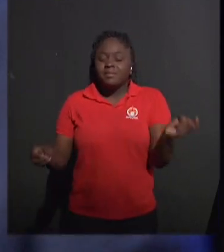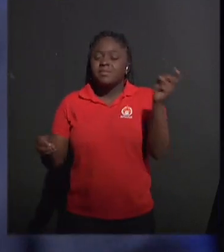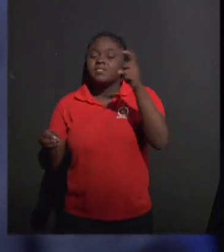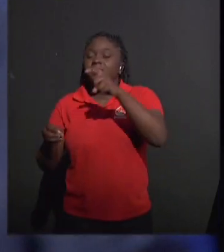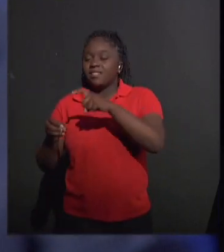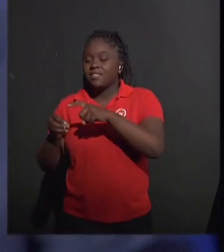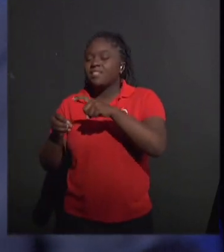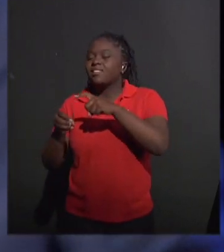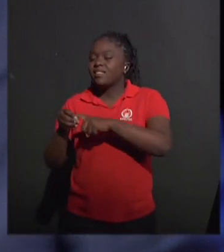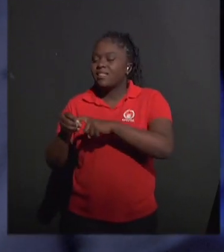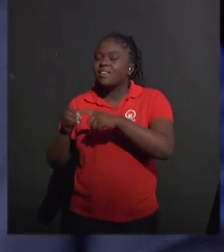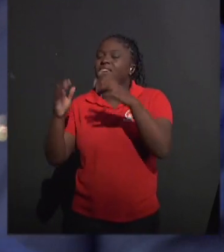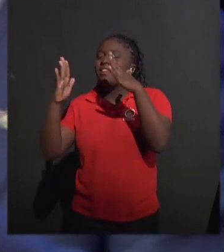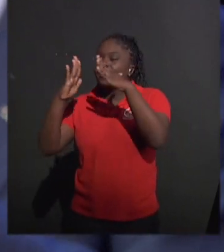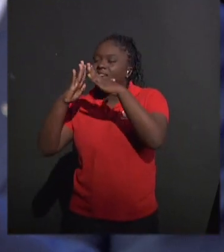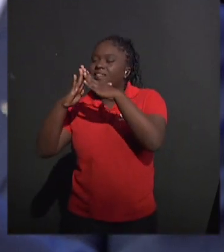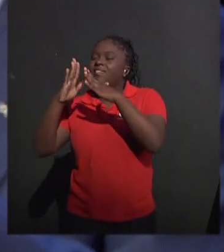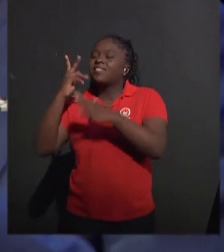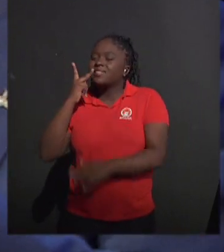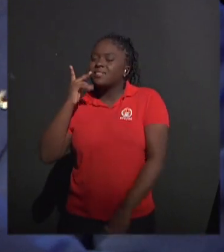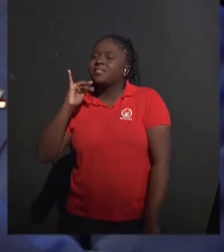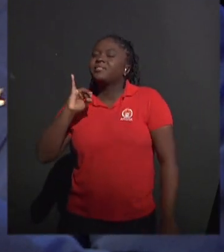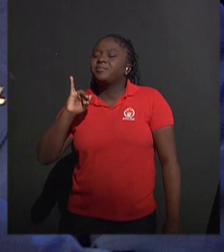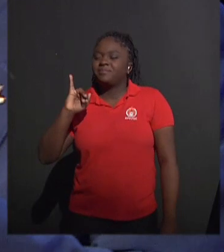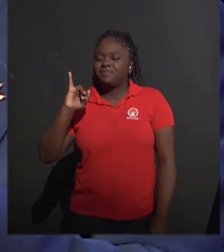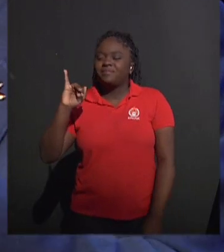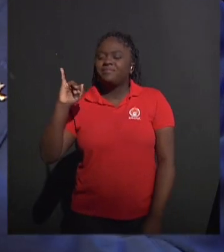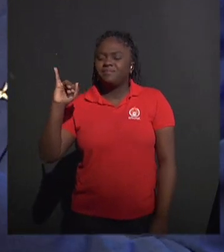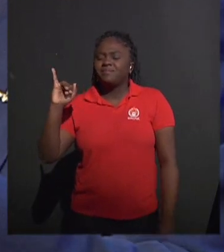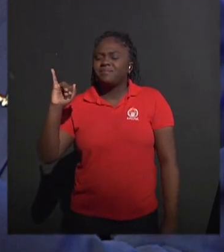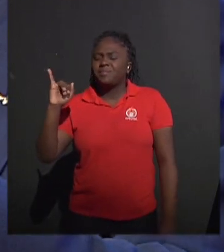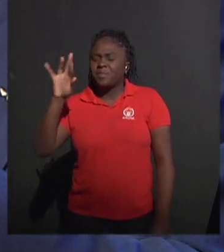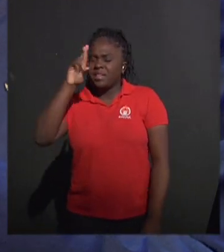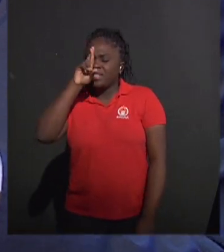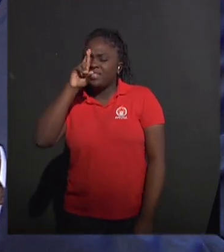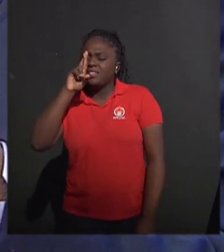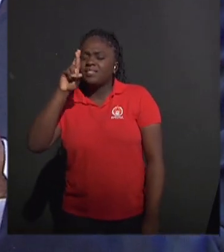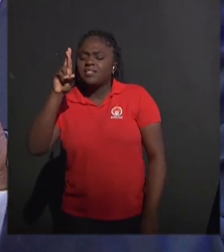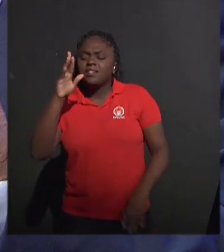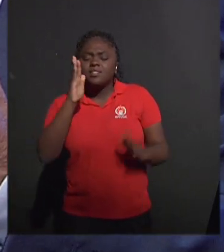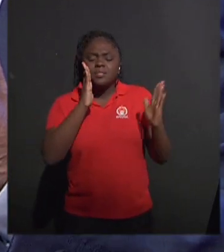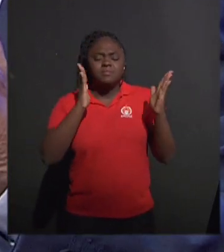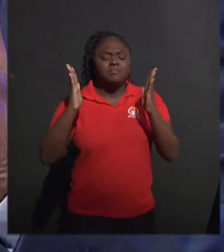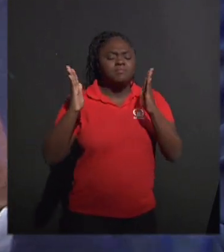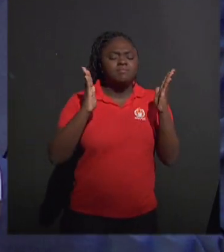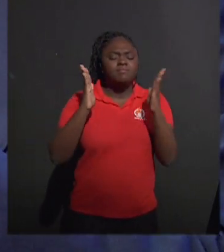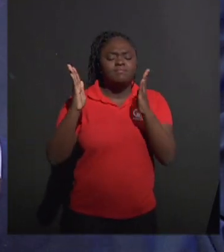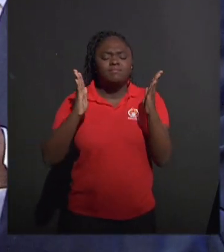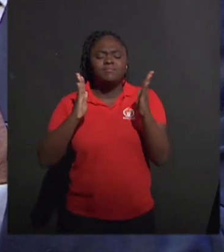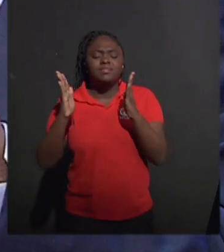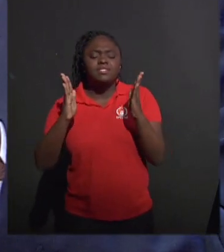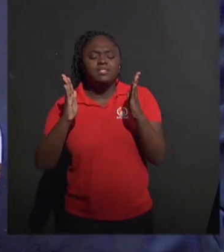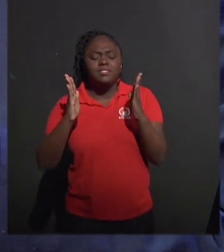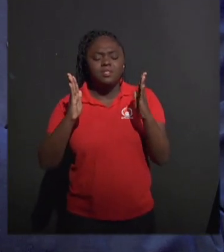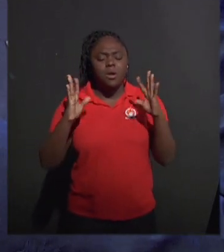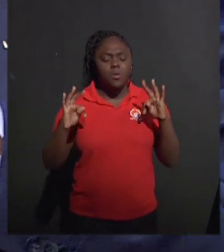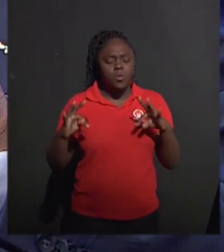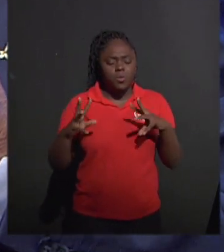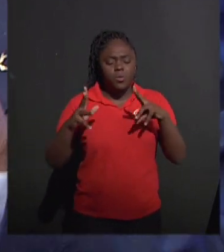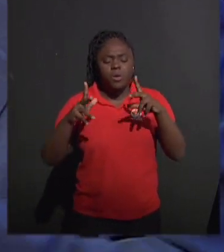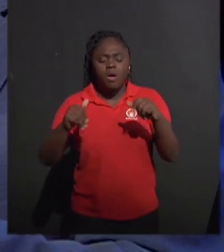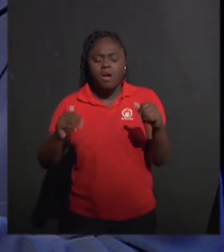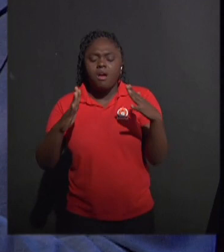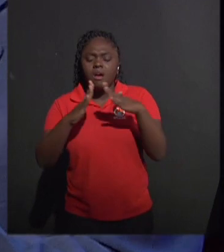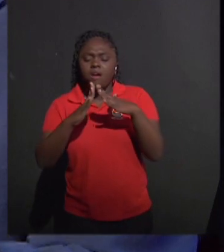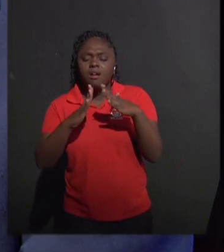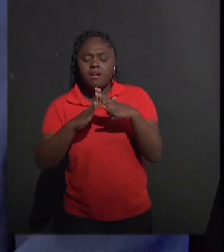Dá-lhes a saudade da casa do Pai. Senhor, esse tempo de quarentena, quando